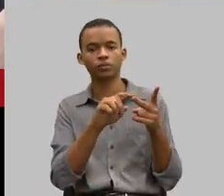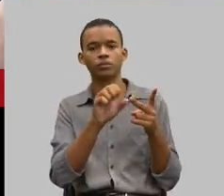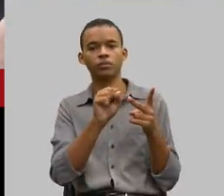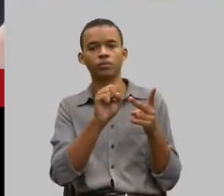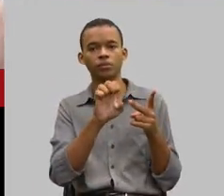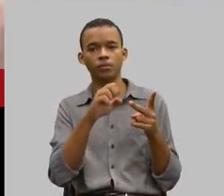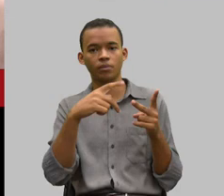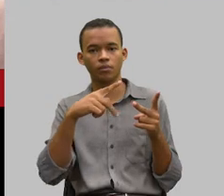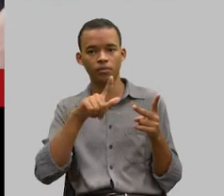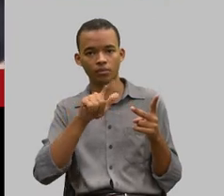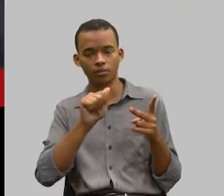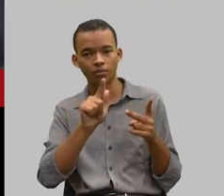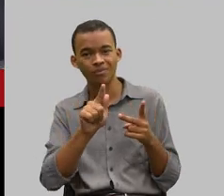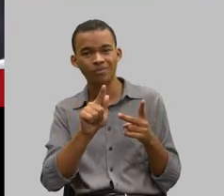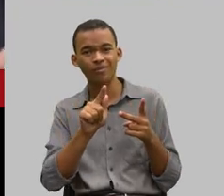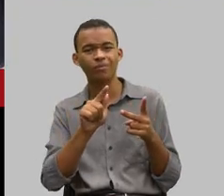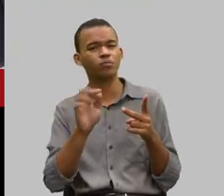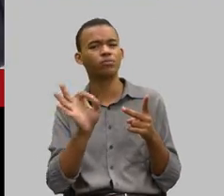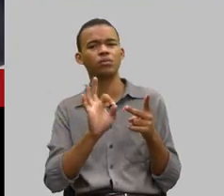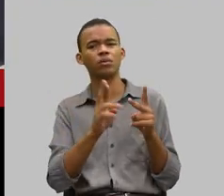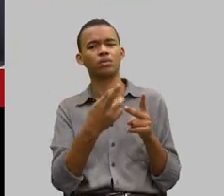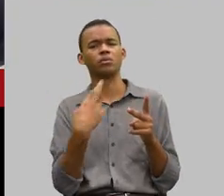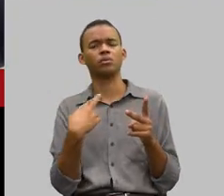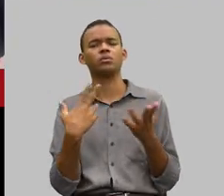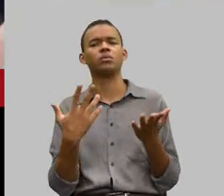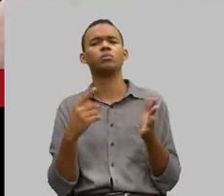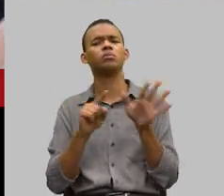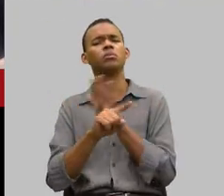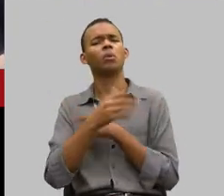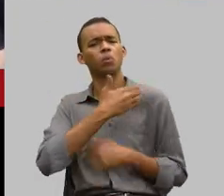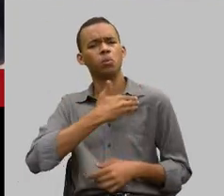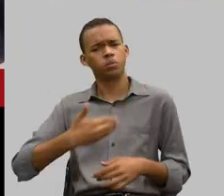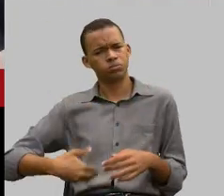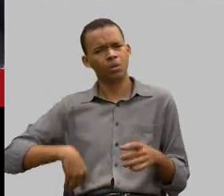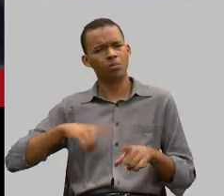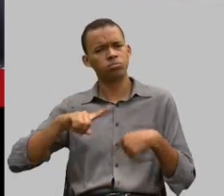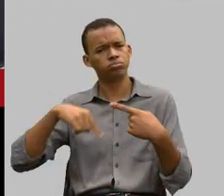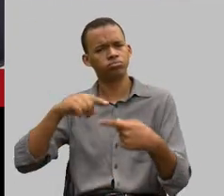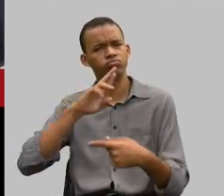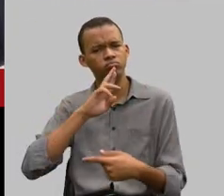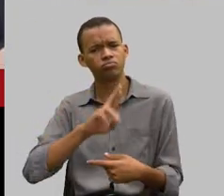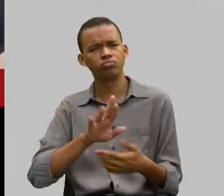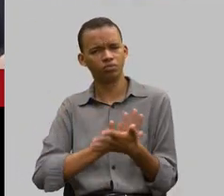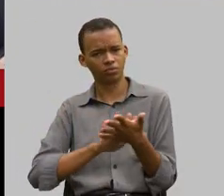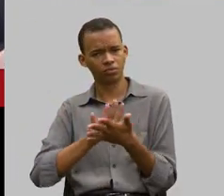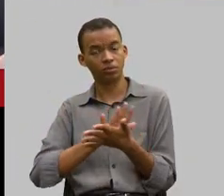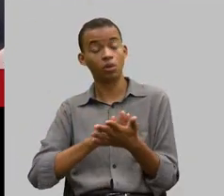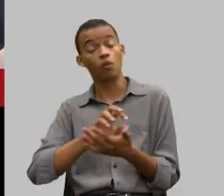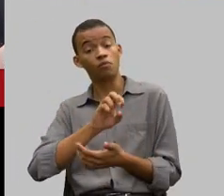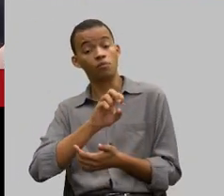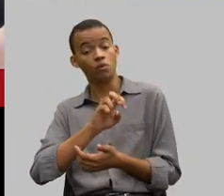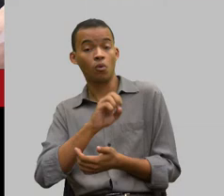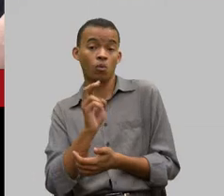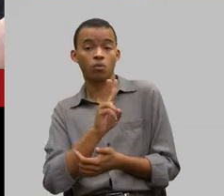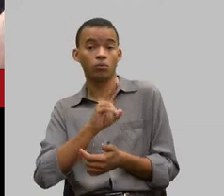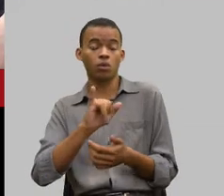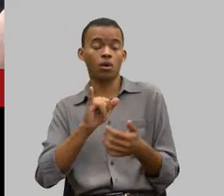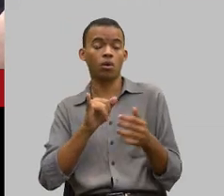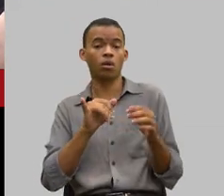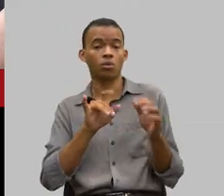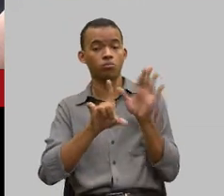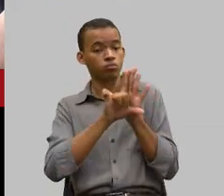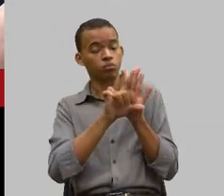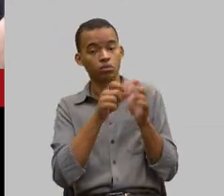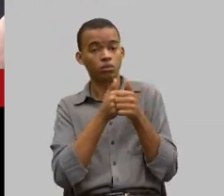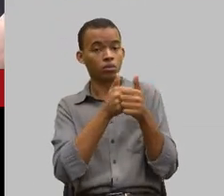vai continuar sem responder esses ofícios o governo vai cumprir a lei a lei que eu falo agora não é a lei